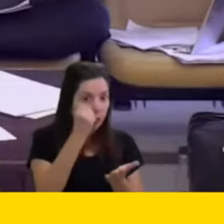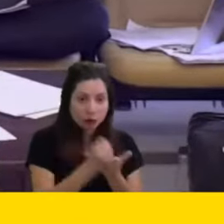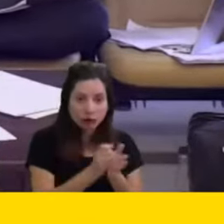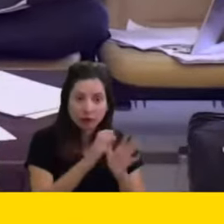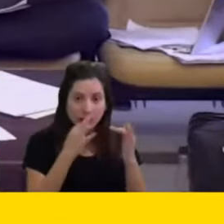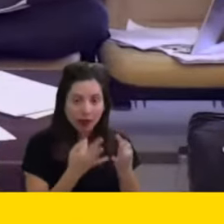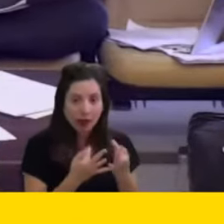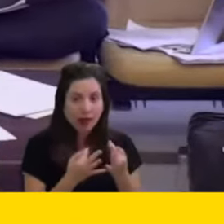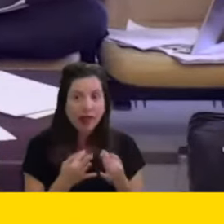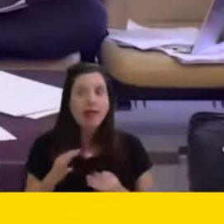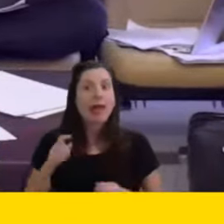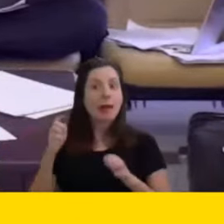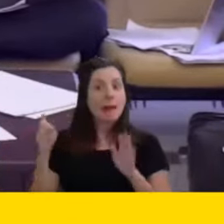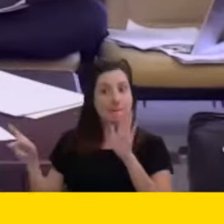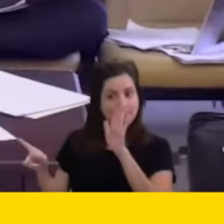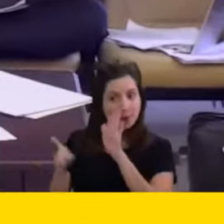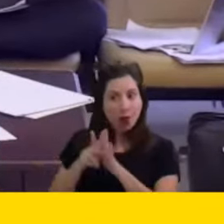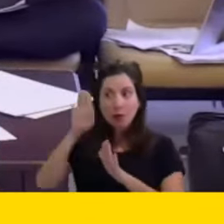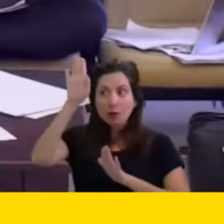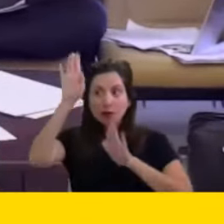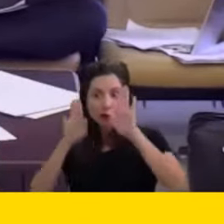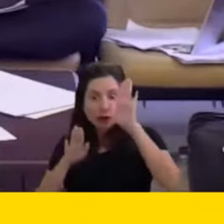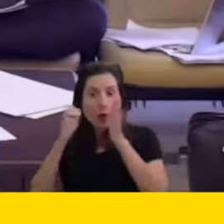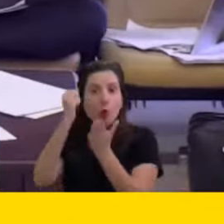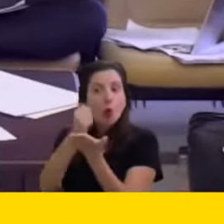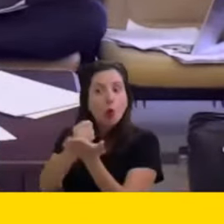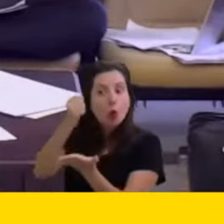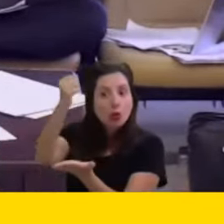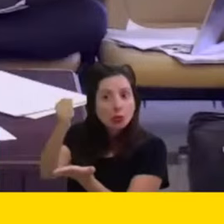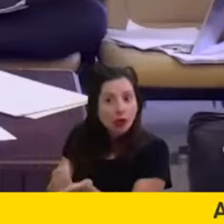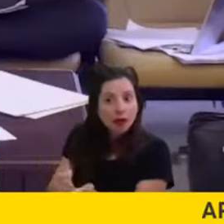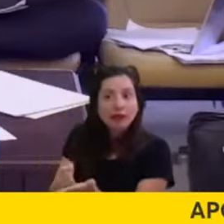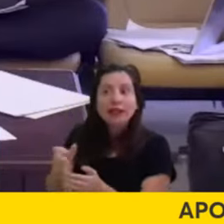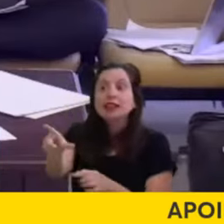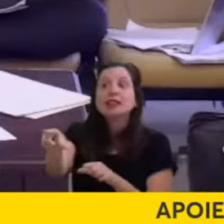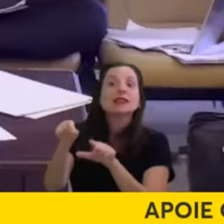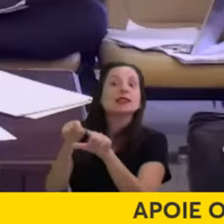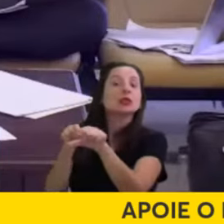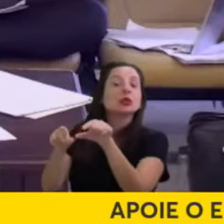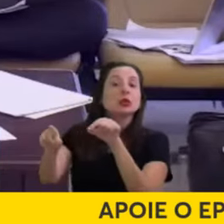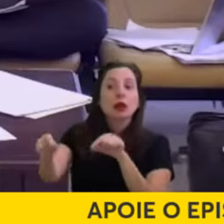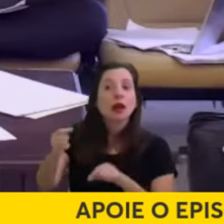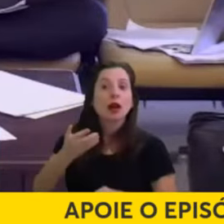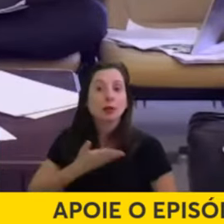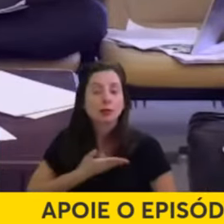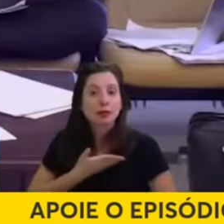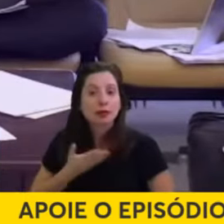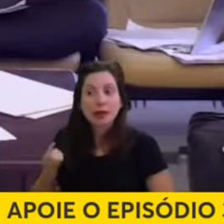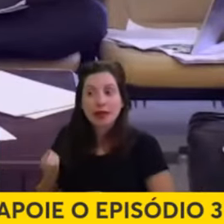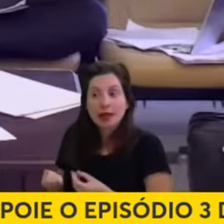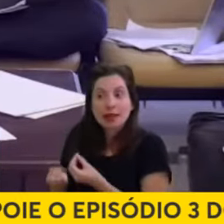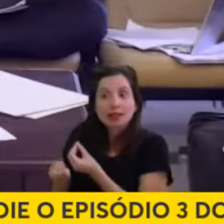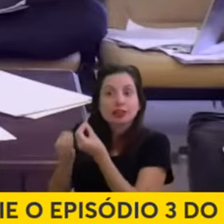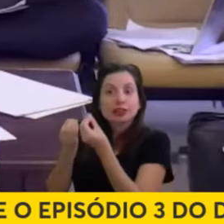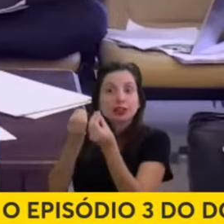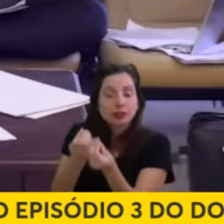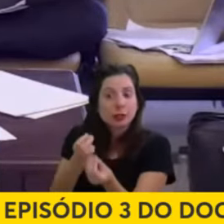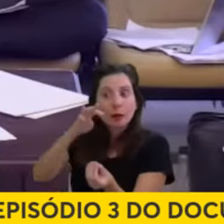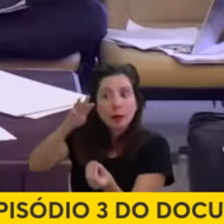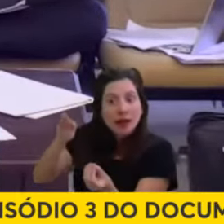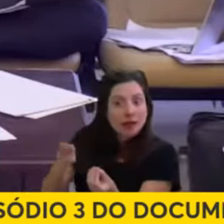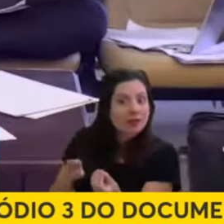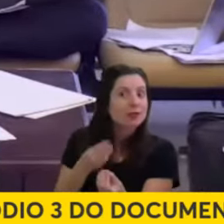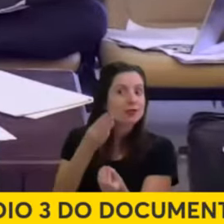contratando porque além de ser um amigo de mais de 20 anos ainda escolheu bem o primeiro suplente Porque tinha acabado de receber R milhão de reais sem comprovação